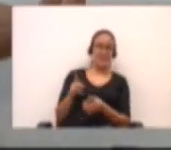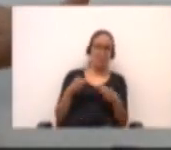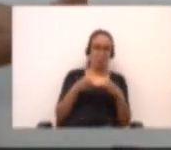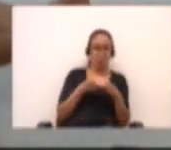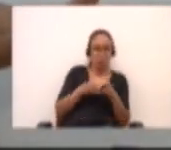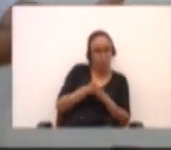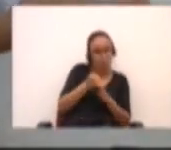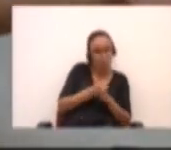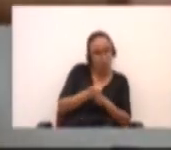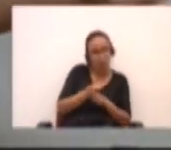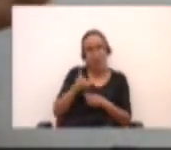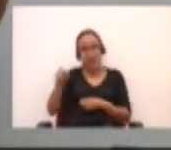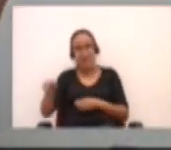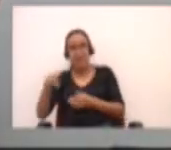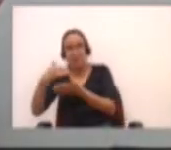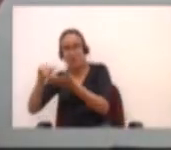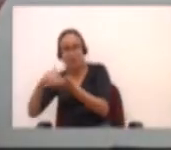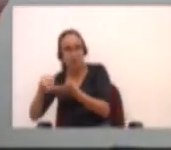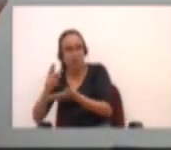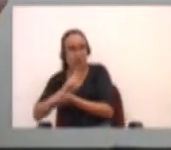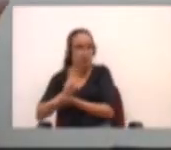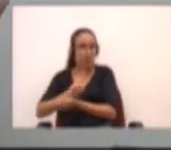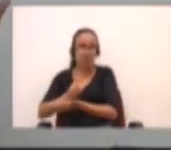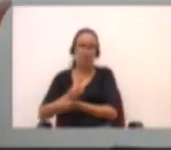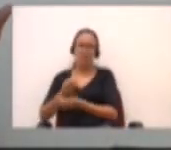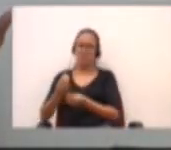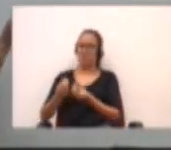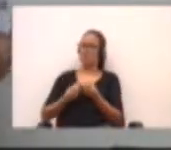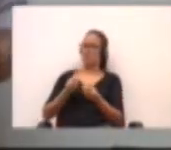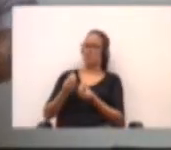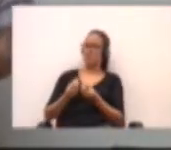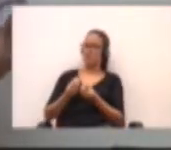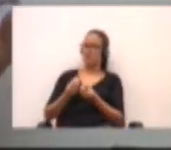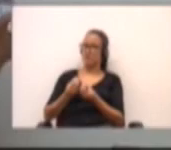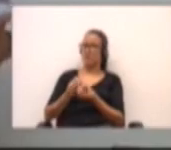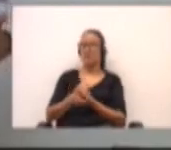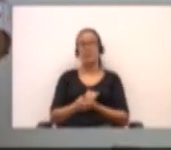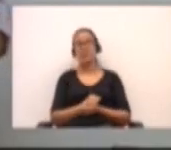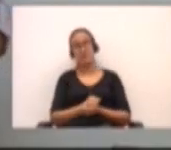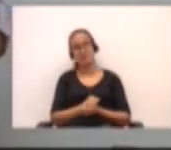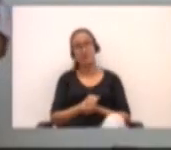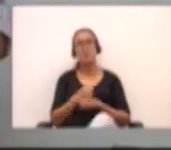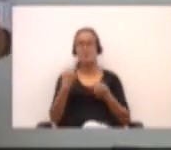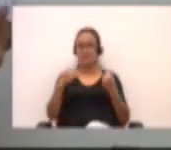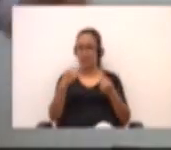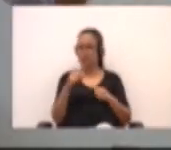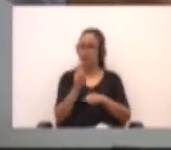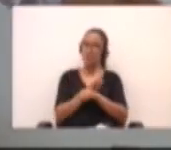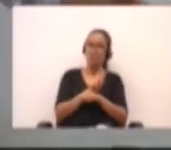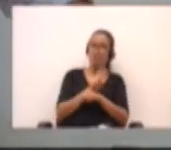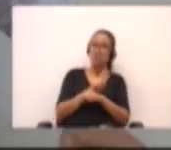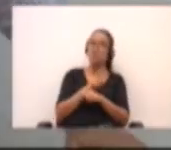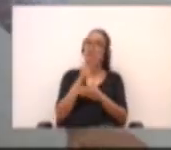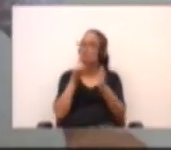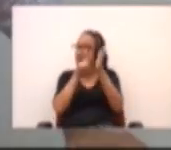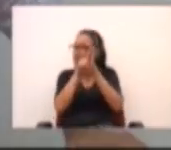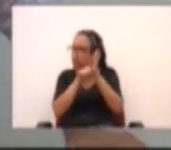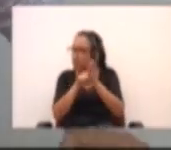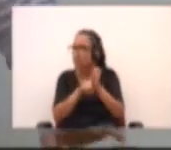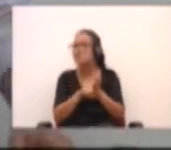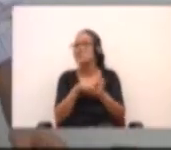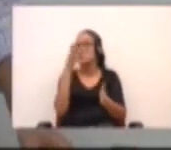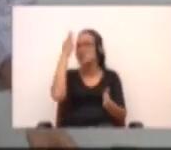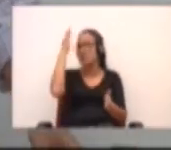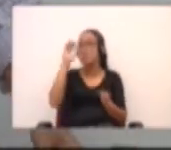Conselho Municipal da Saúde, onde eu fiscalizo eu mesmo? Então, a gente tem que analisar esses fatos. Eu agradeço, tá,